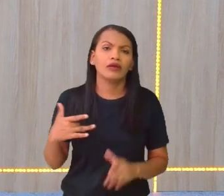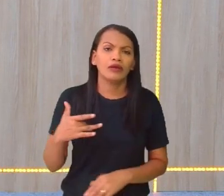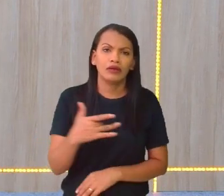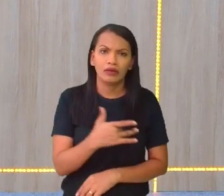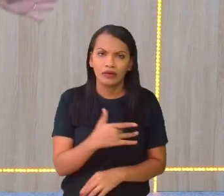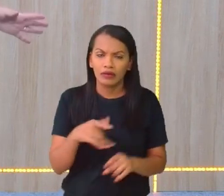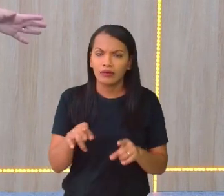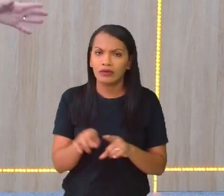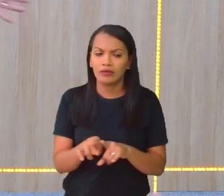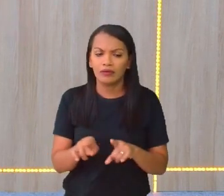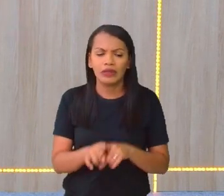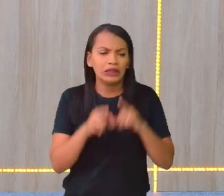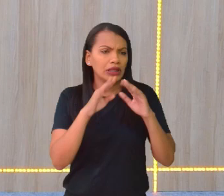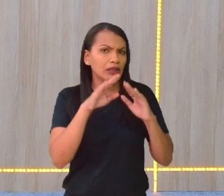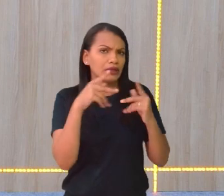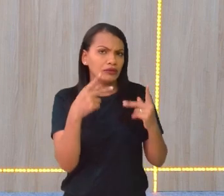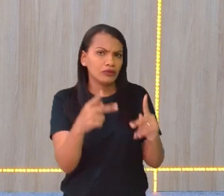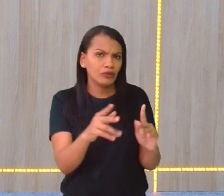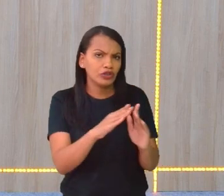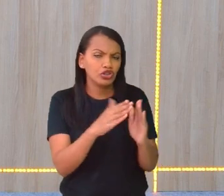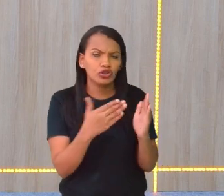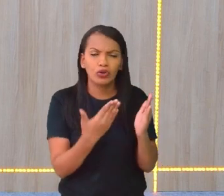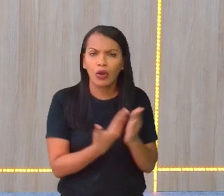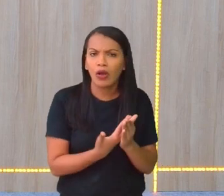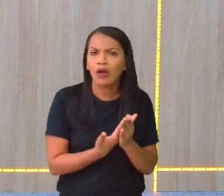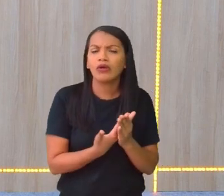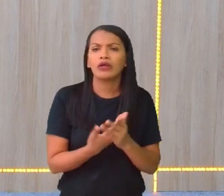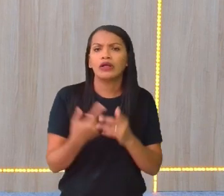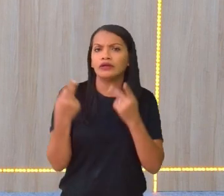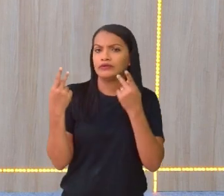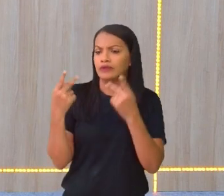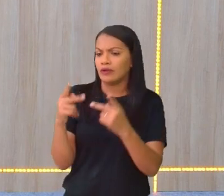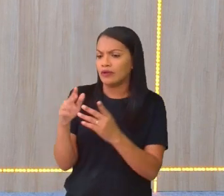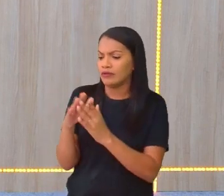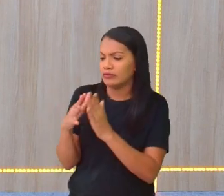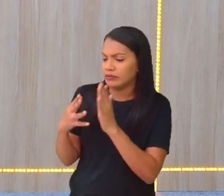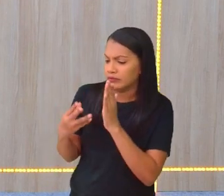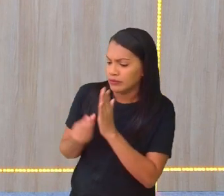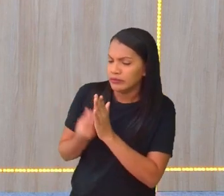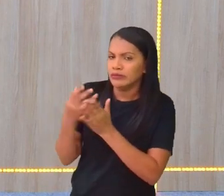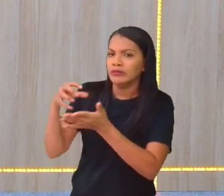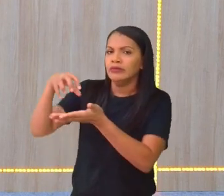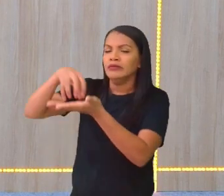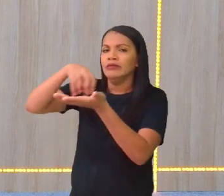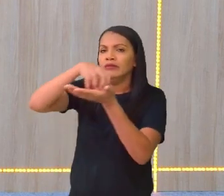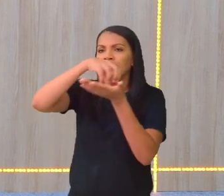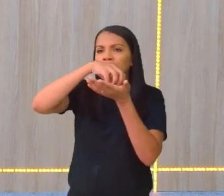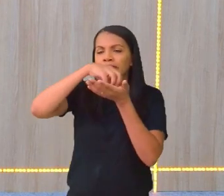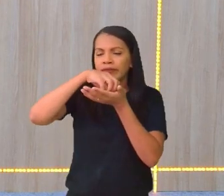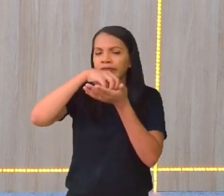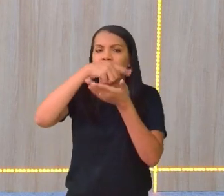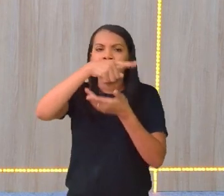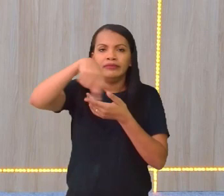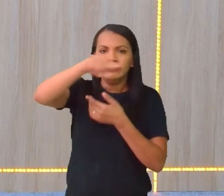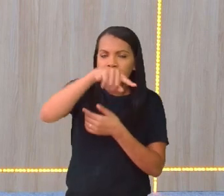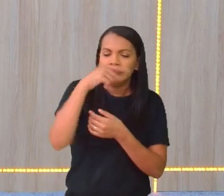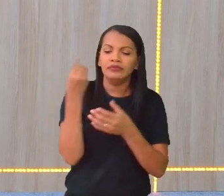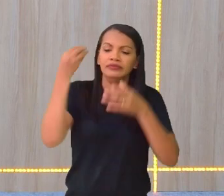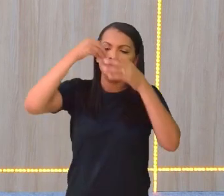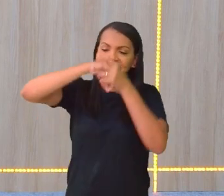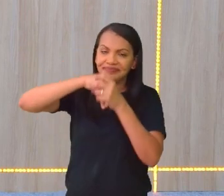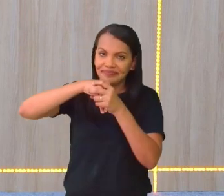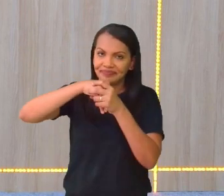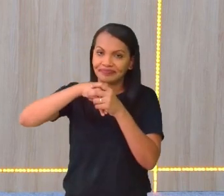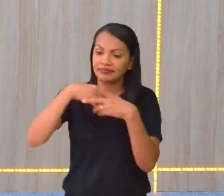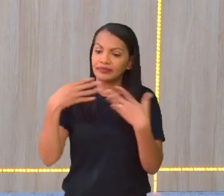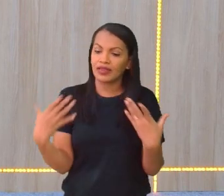pátio da sua escola, não é, seja na sua igreja ou no seu centro, onde você está inserido, não é?